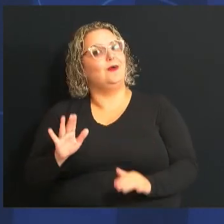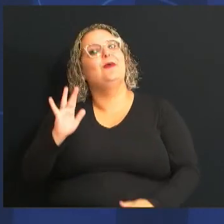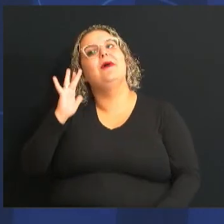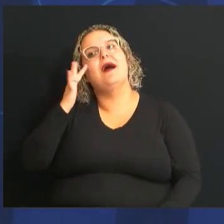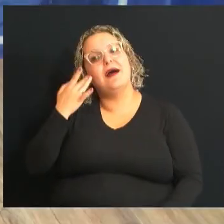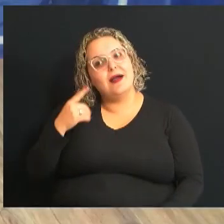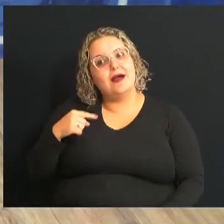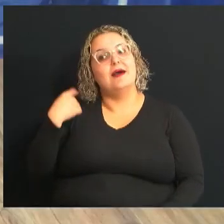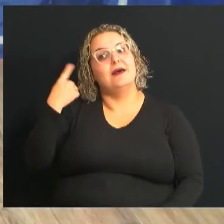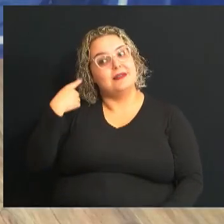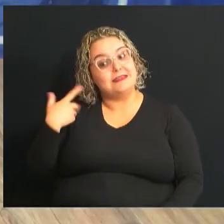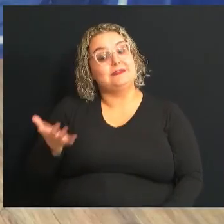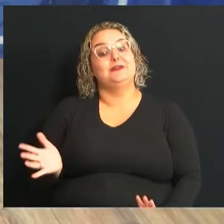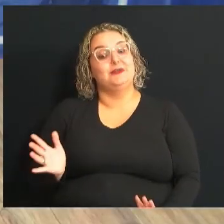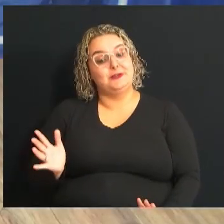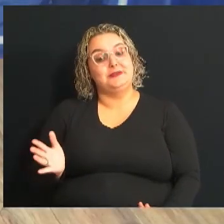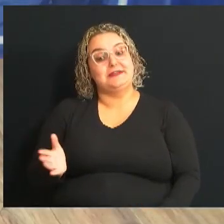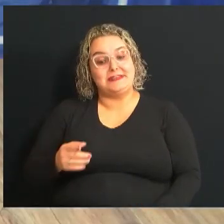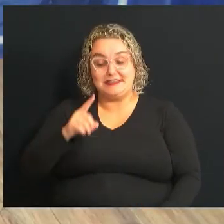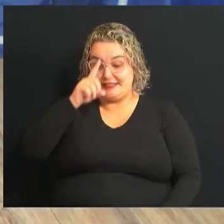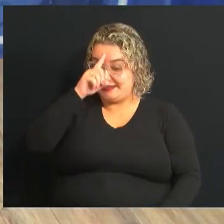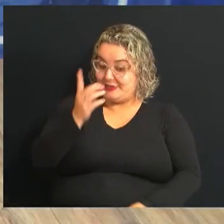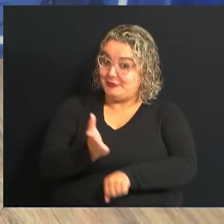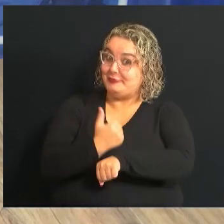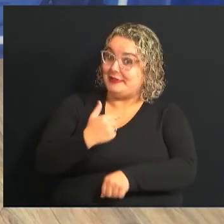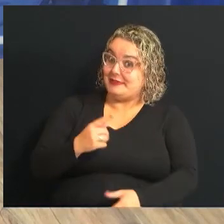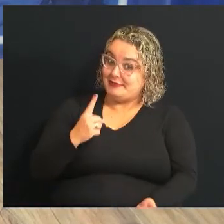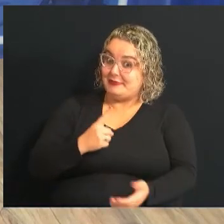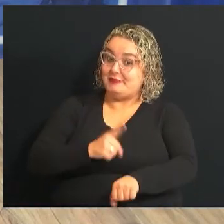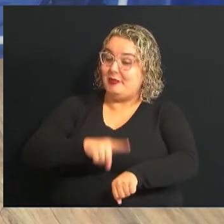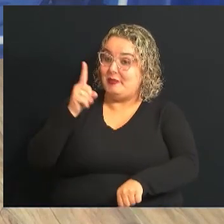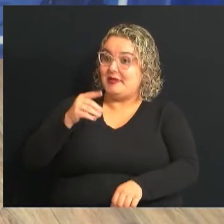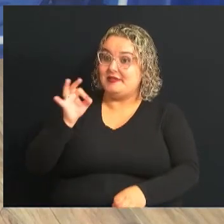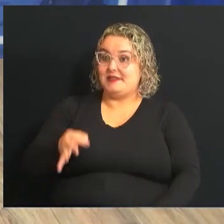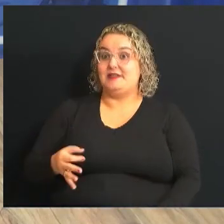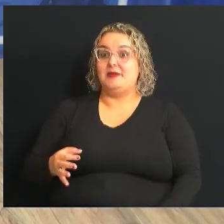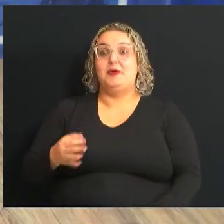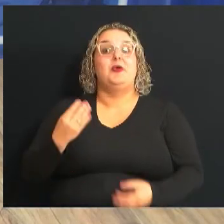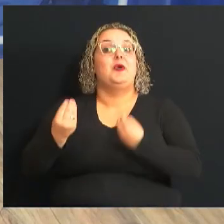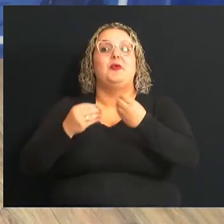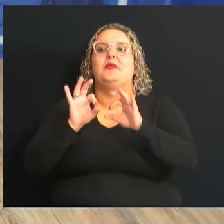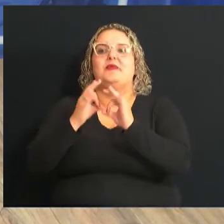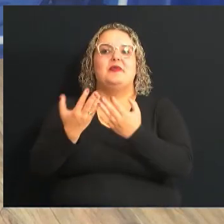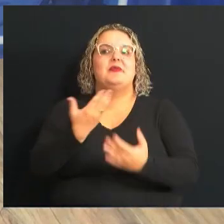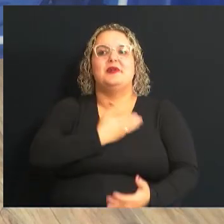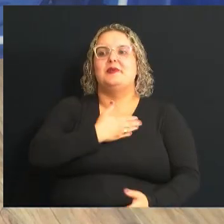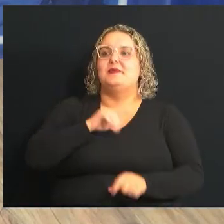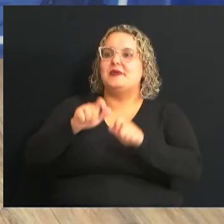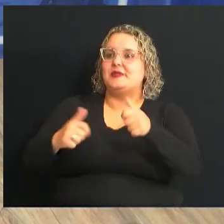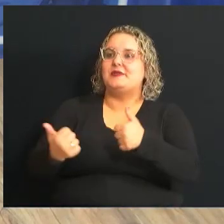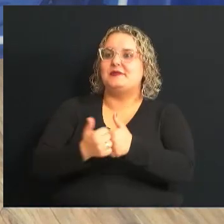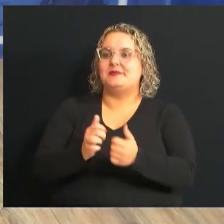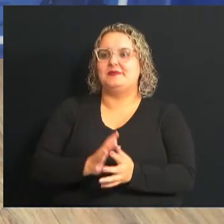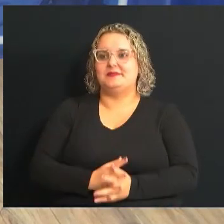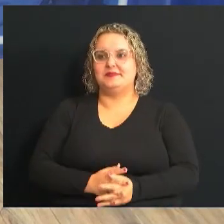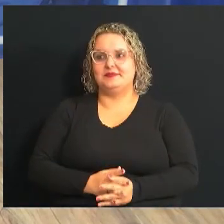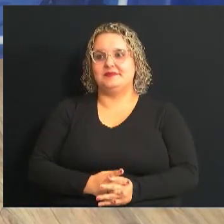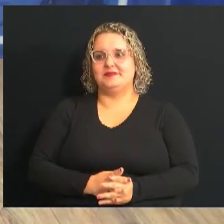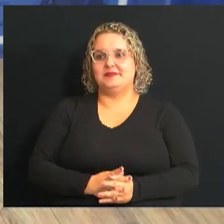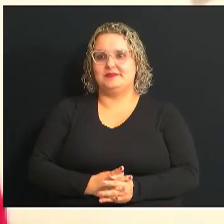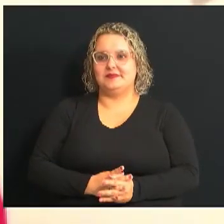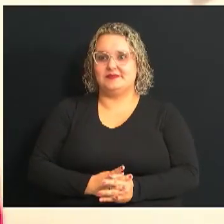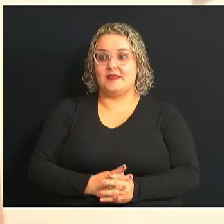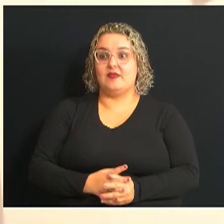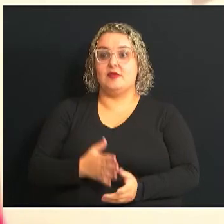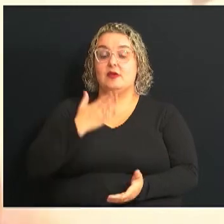se precipitado nessa decisão? Como é que foi para a família, amigos, as pessoas que estavam próximas? Foi um certo choque,